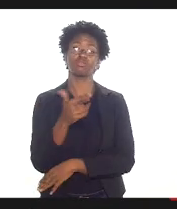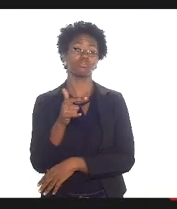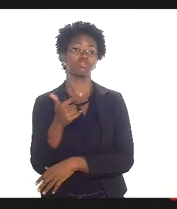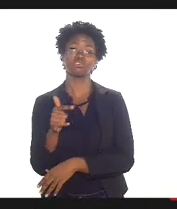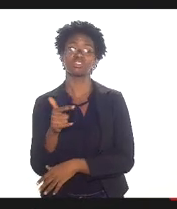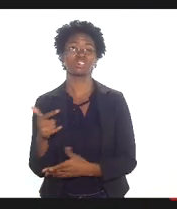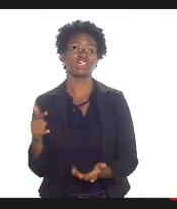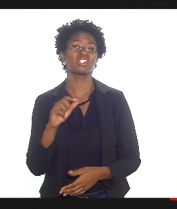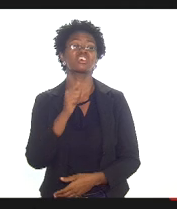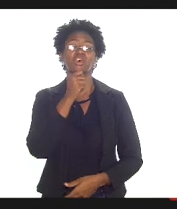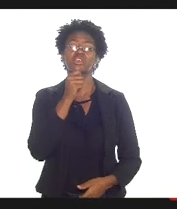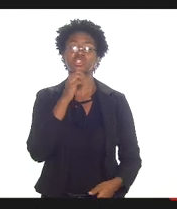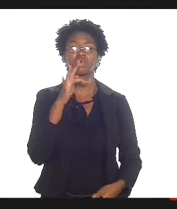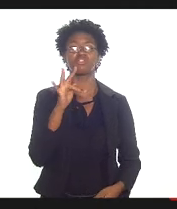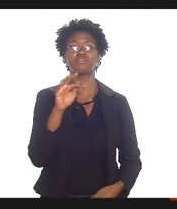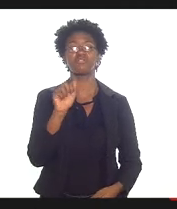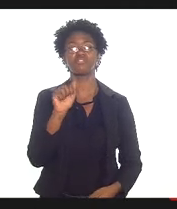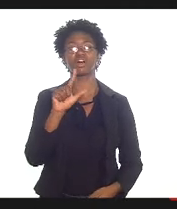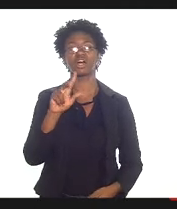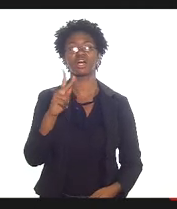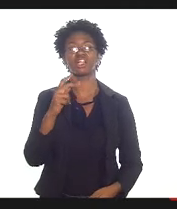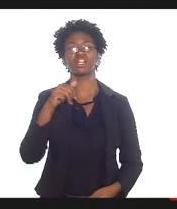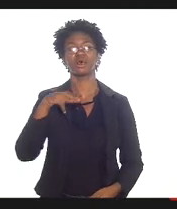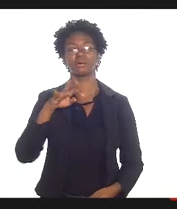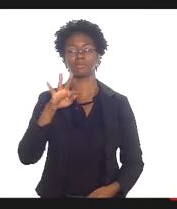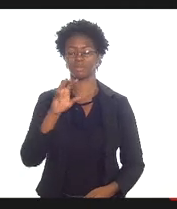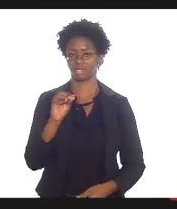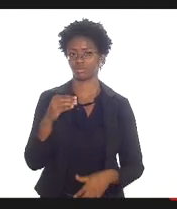sem falhamentos. Portanto,